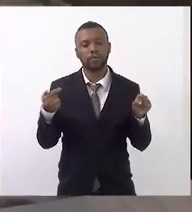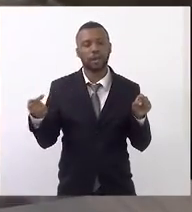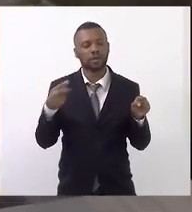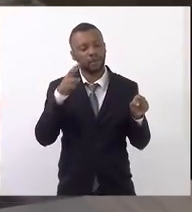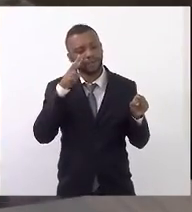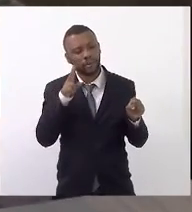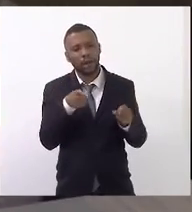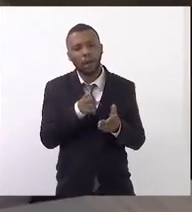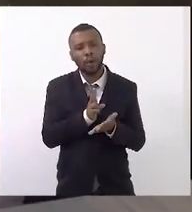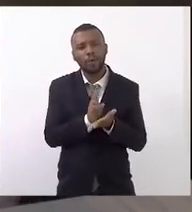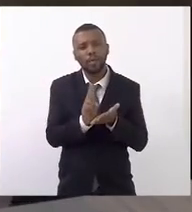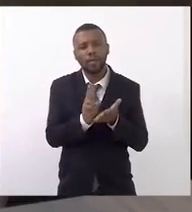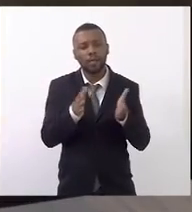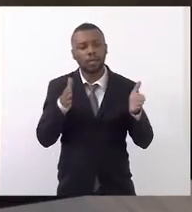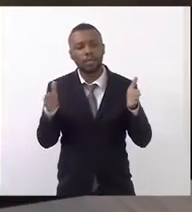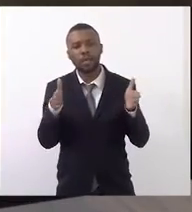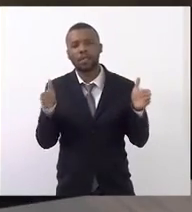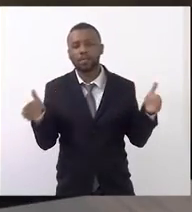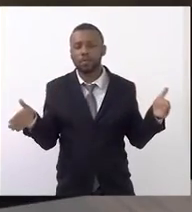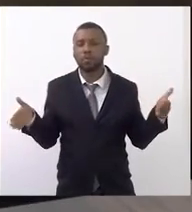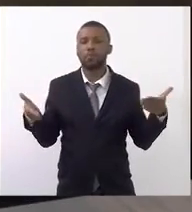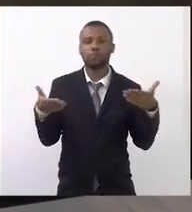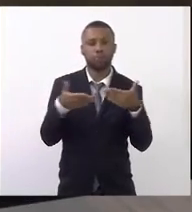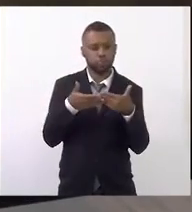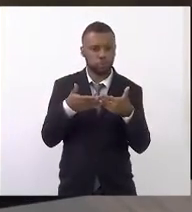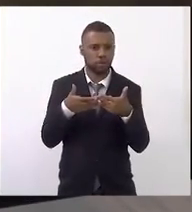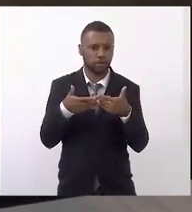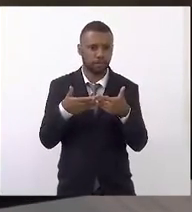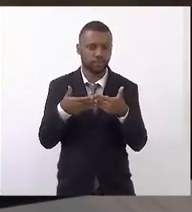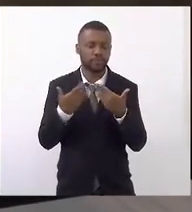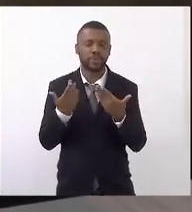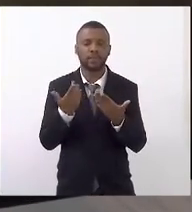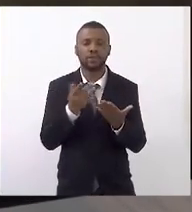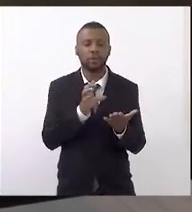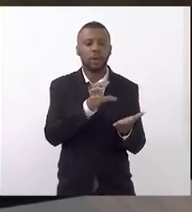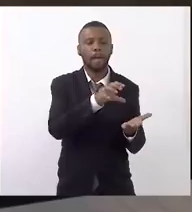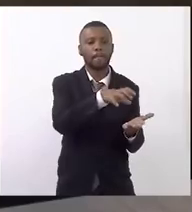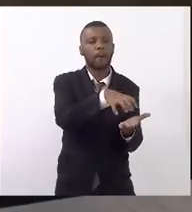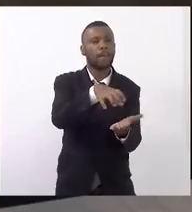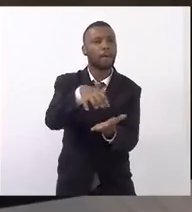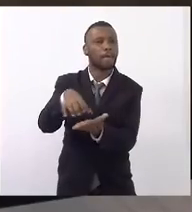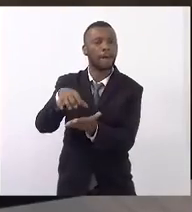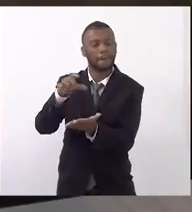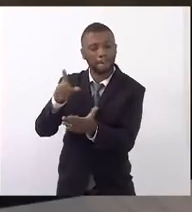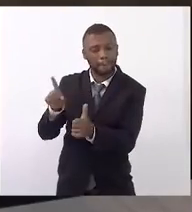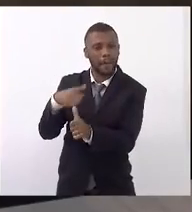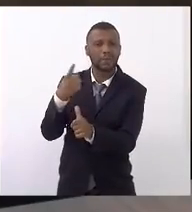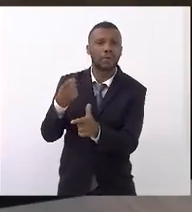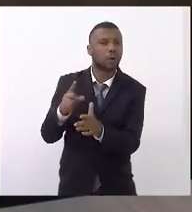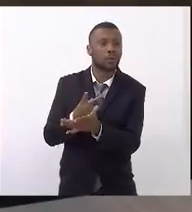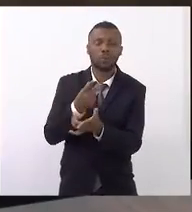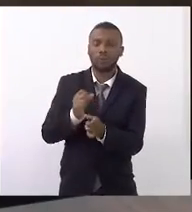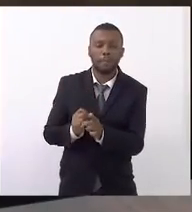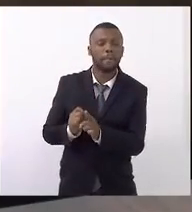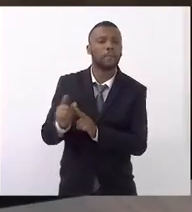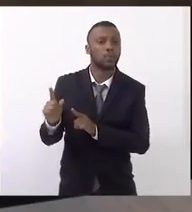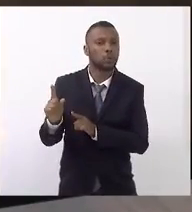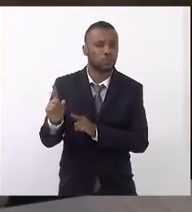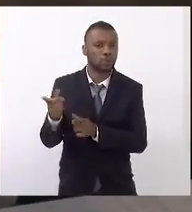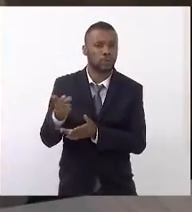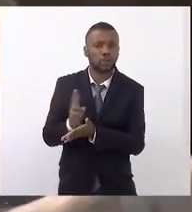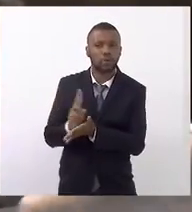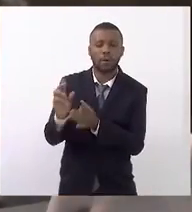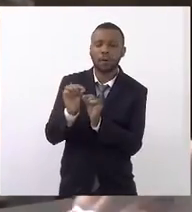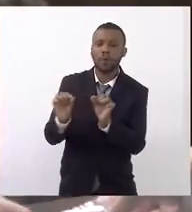universidade pública praticamente fechar as portas. E os setores primeiramente expulsos da universidade foram aqueles